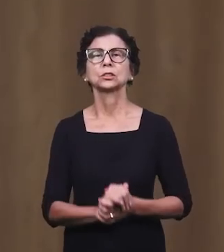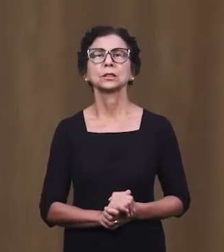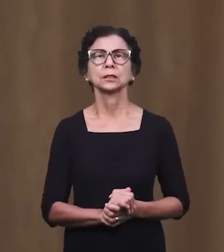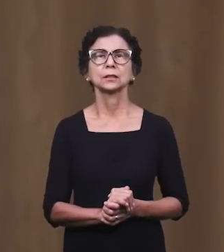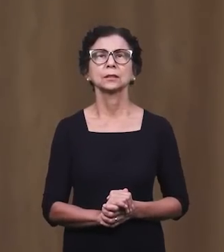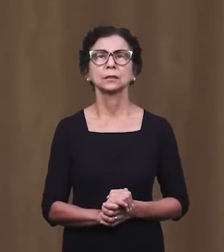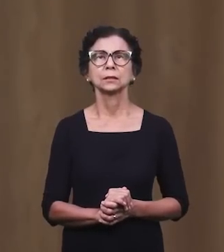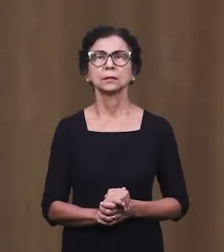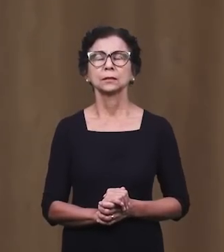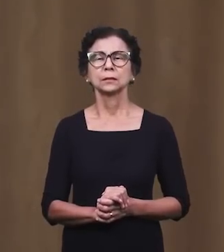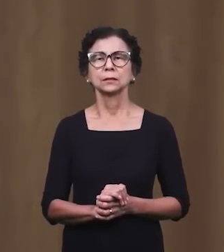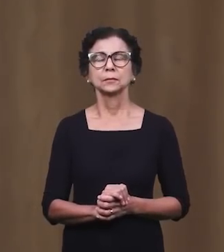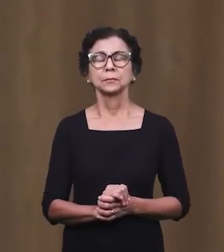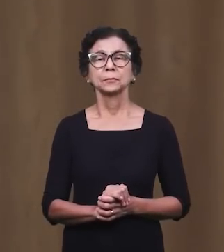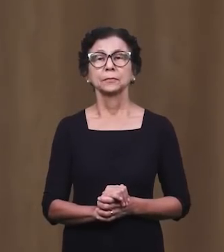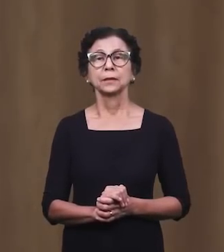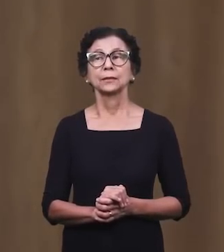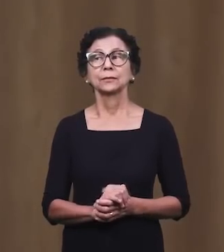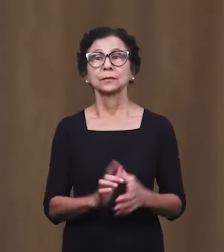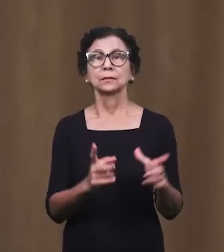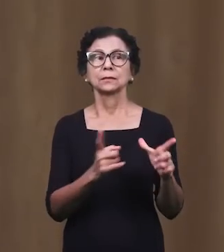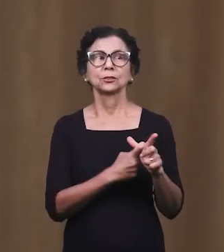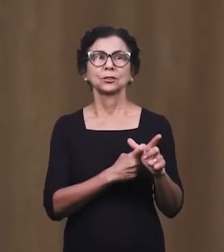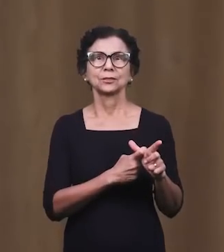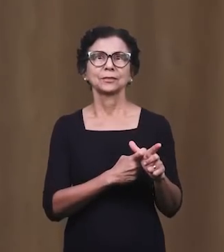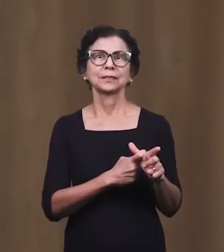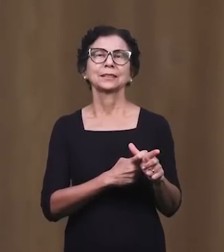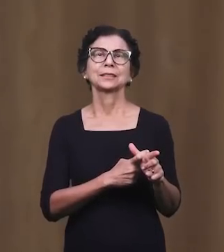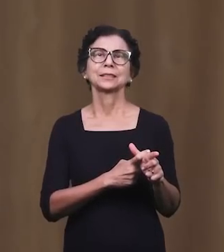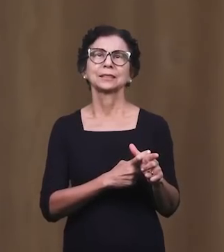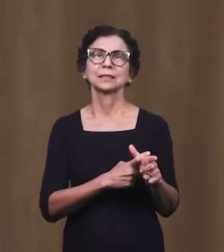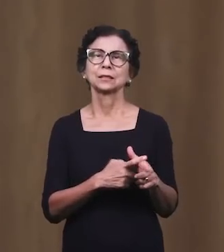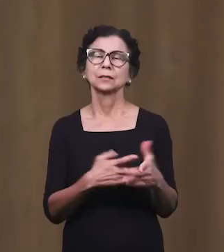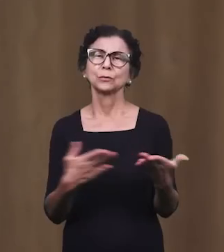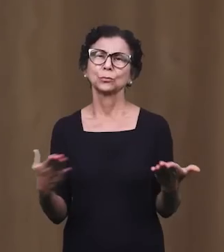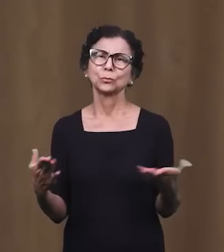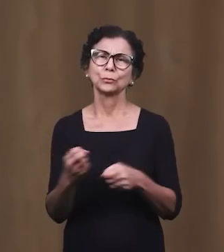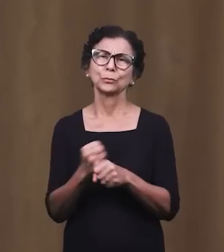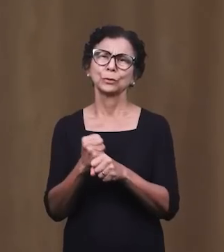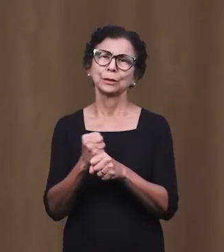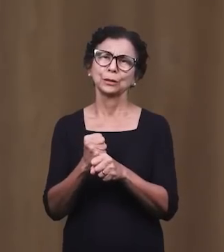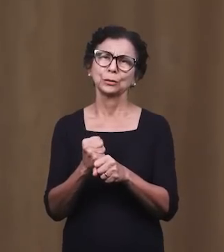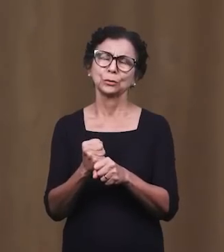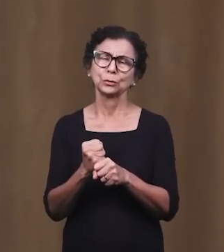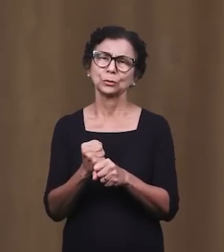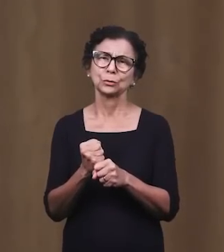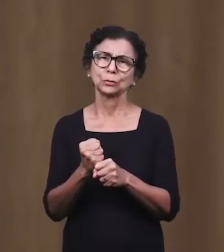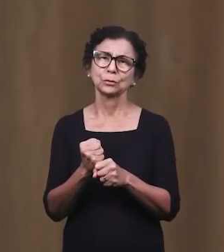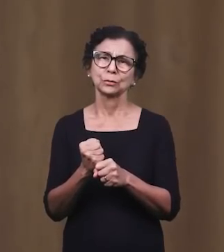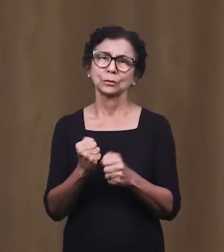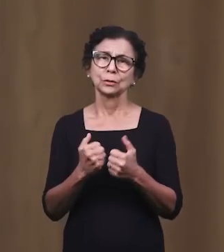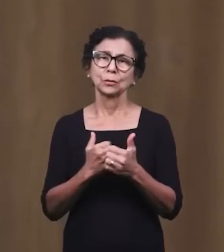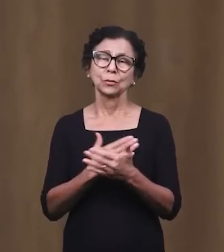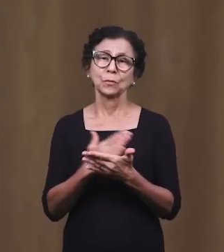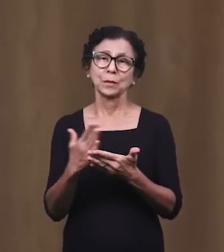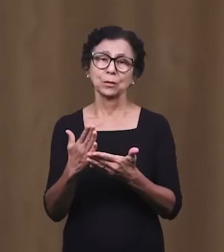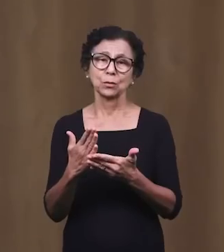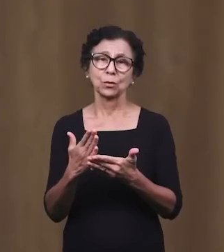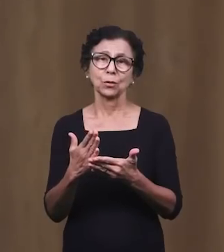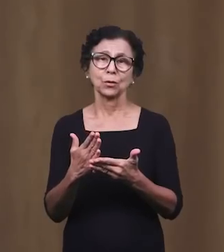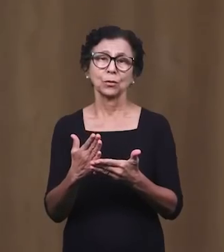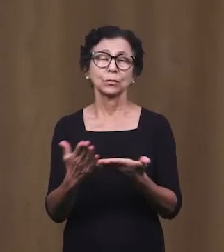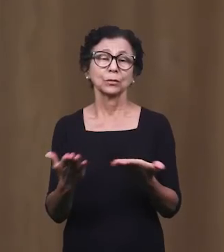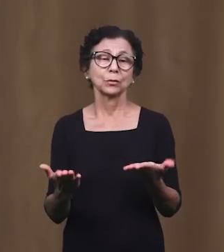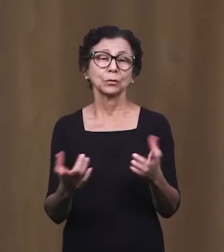e você contrai uma dívida. Você já vai iniciar os seus primeiros anos com essa dívida. Já tem as dificuldades de